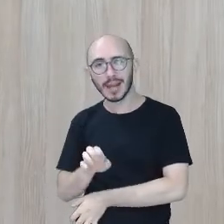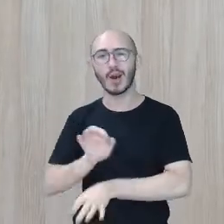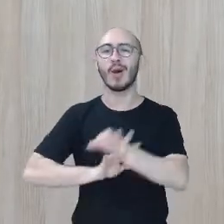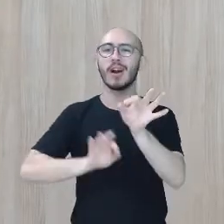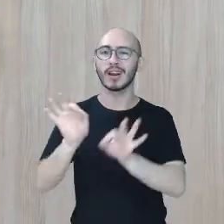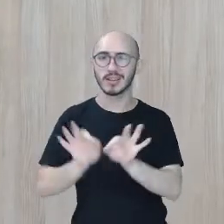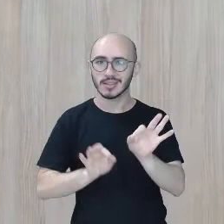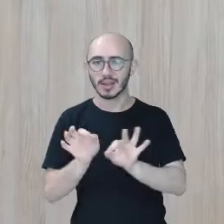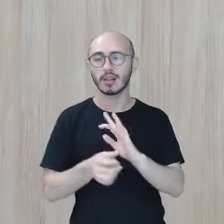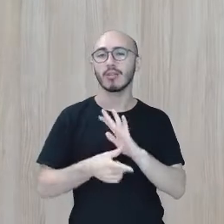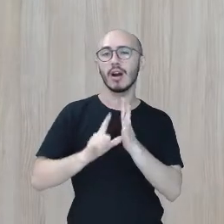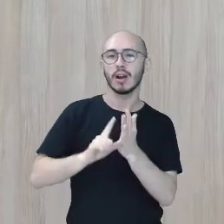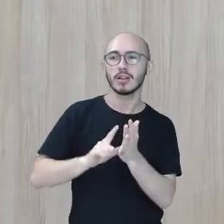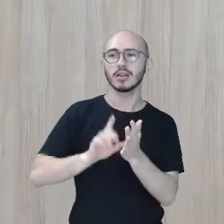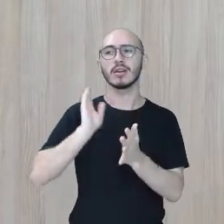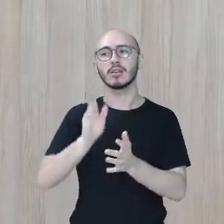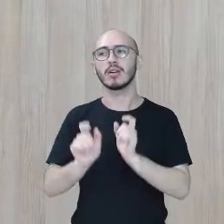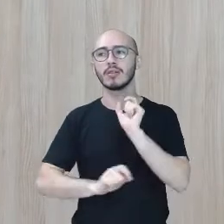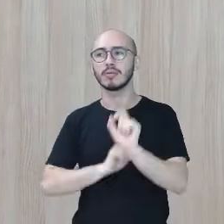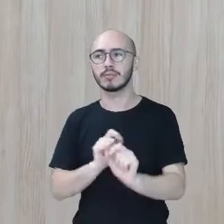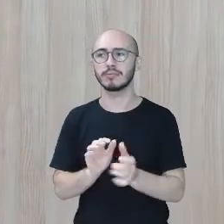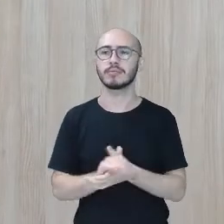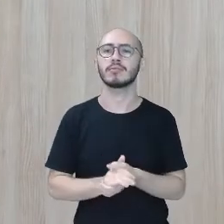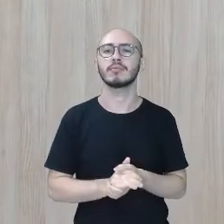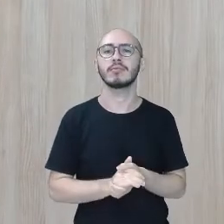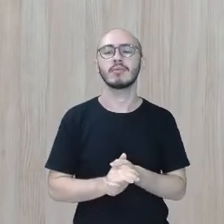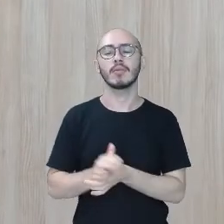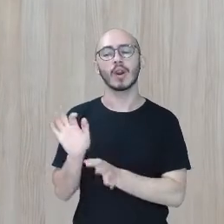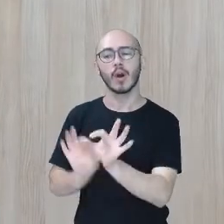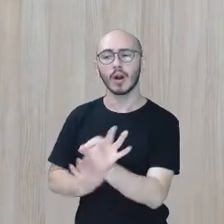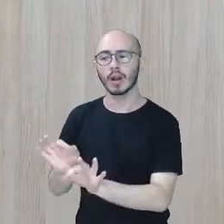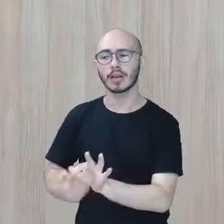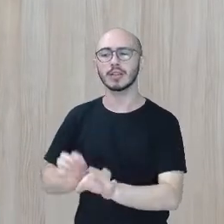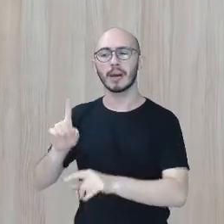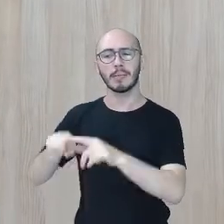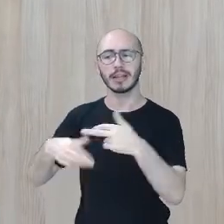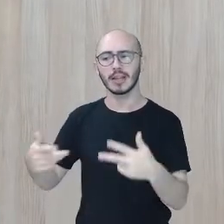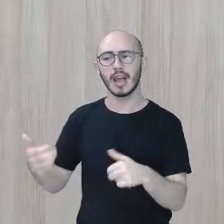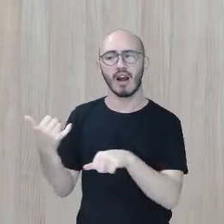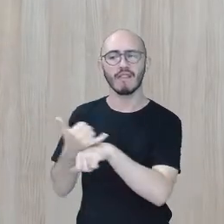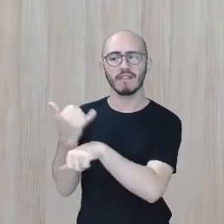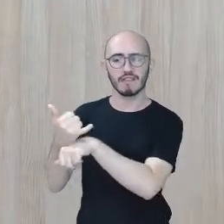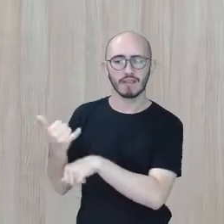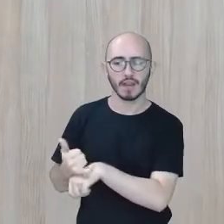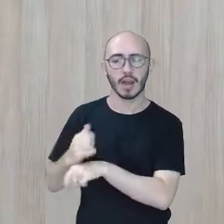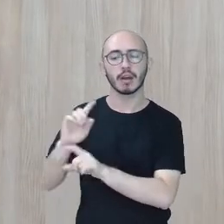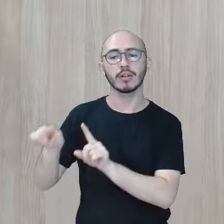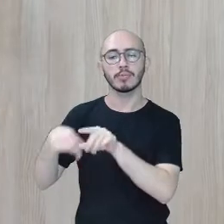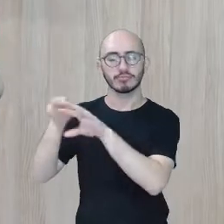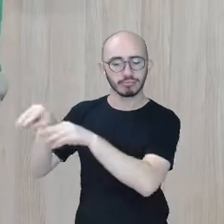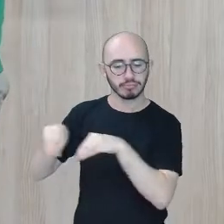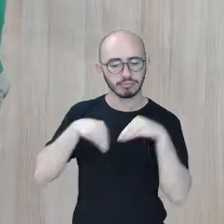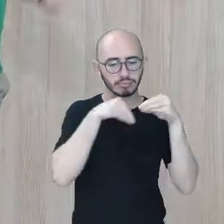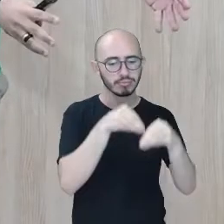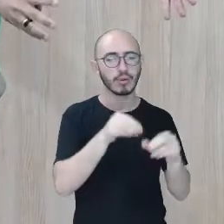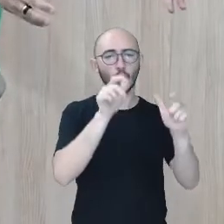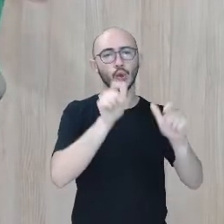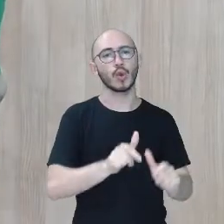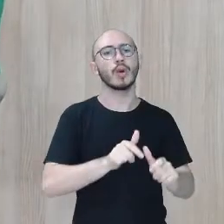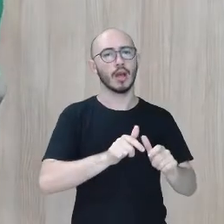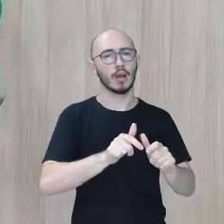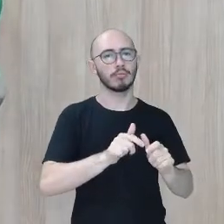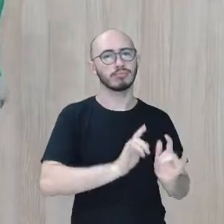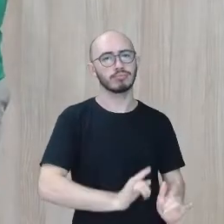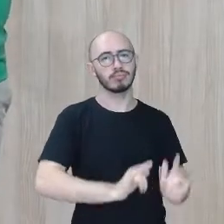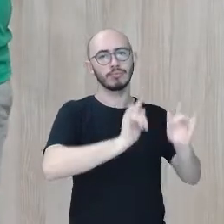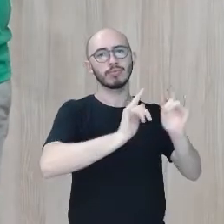né? E é tipo assim, você pré-monta aquele negócio, a estrutura em um espaço e depois leva para instalar no